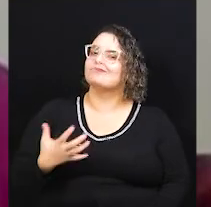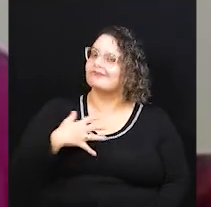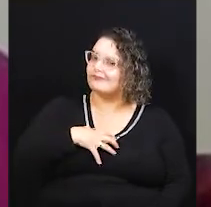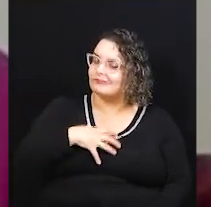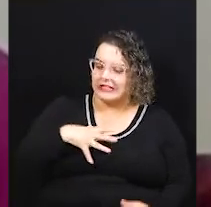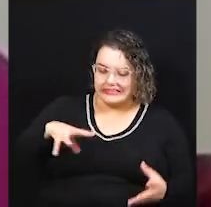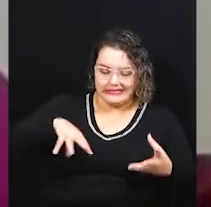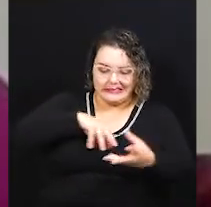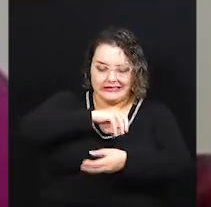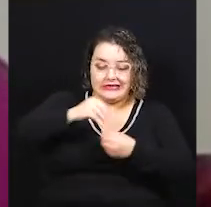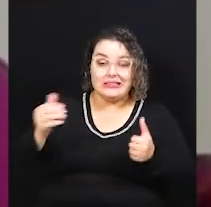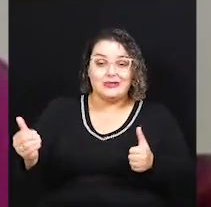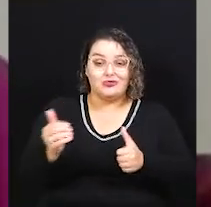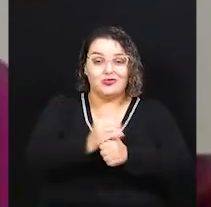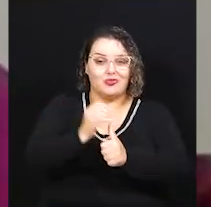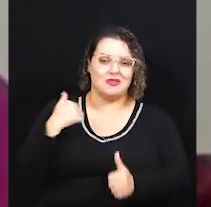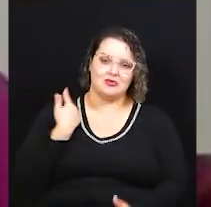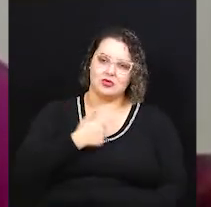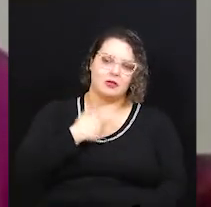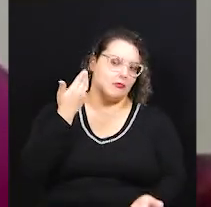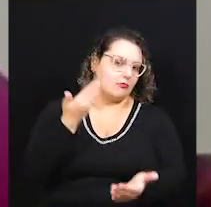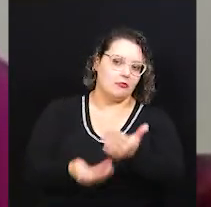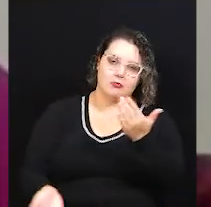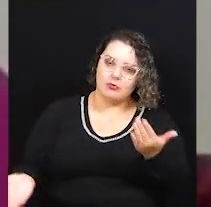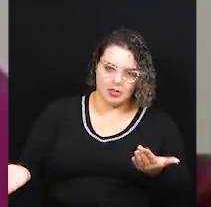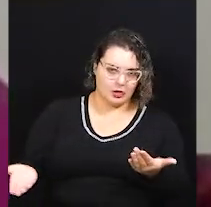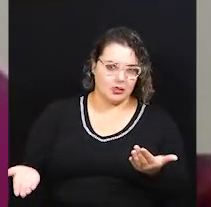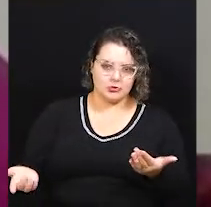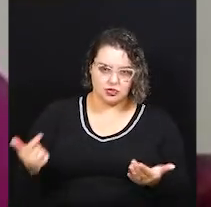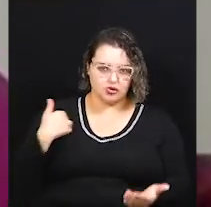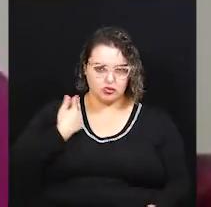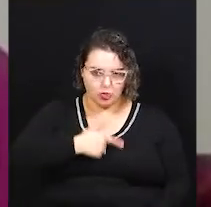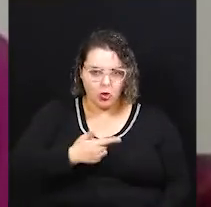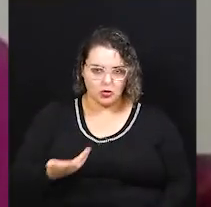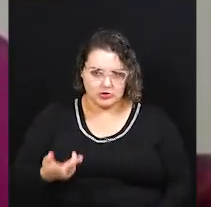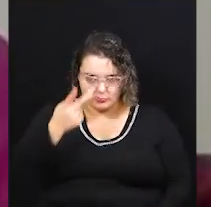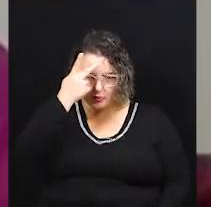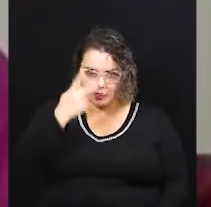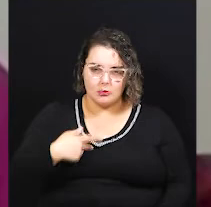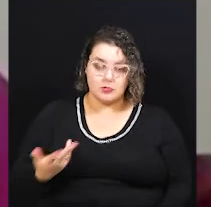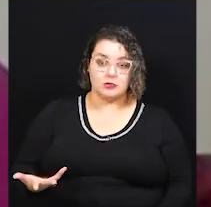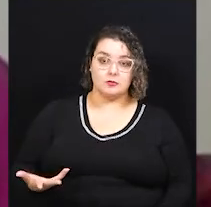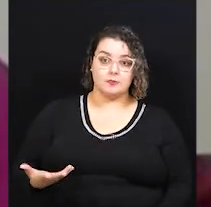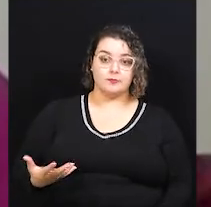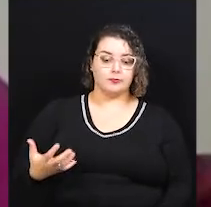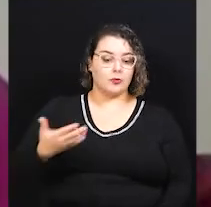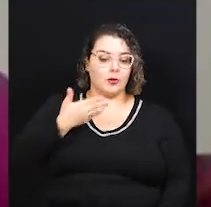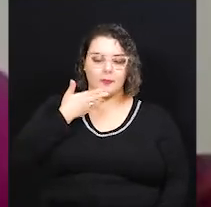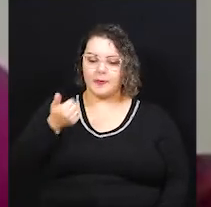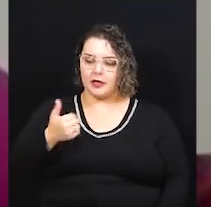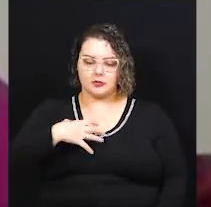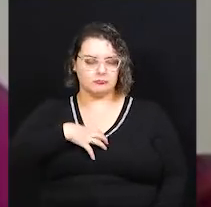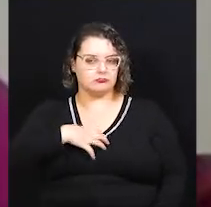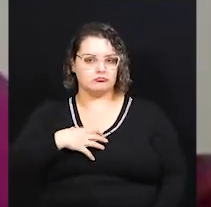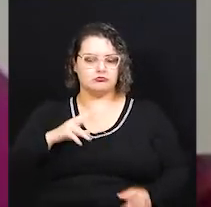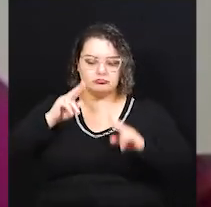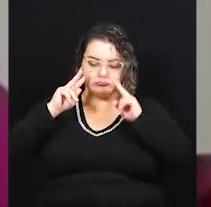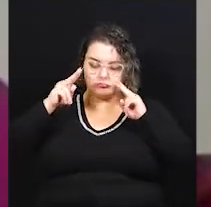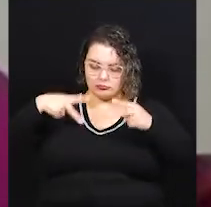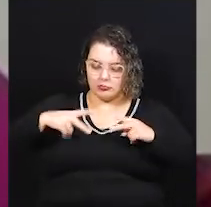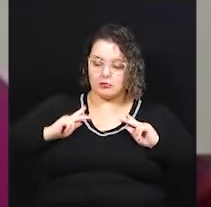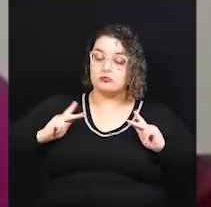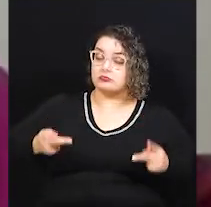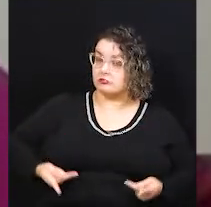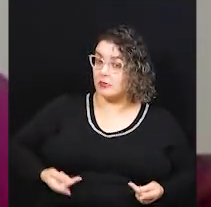vão e acabam dominando a gente perde até a mão da gente mesmo. Então, a melhor maneira da gente lidar com a gente é se reconhecer